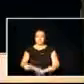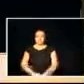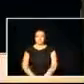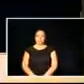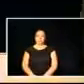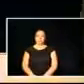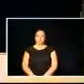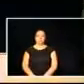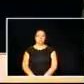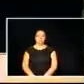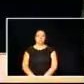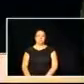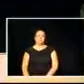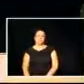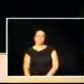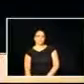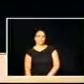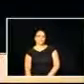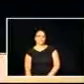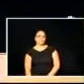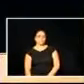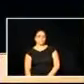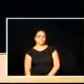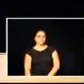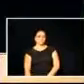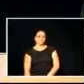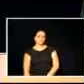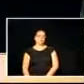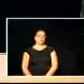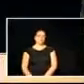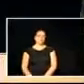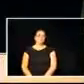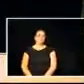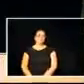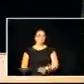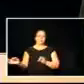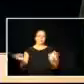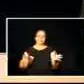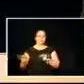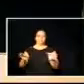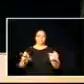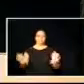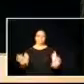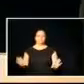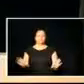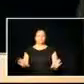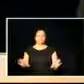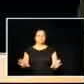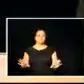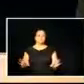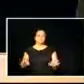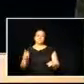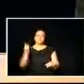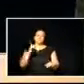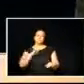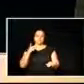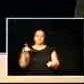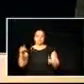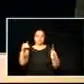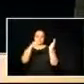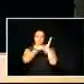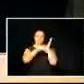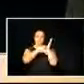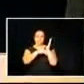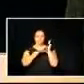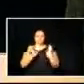o projeto de lei, dando aumento, e nós vamos votar, não tem segredo nenhum. Se o senhor quiser, a gente até auxilia. mas que depende única e exclusivamente do senhor.